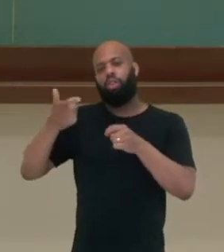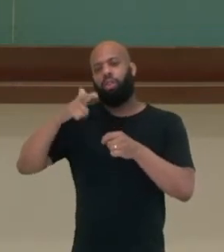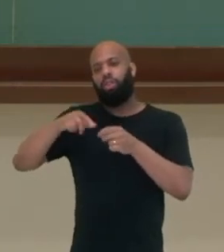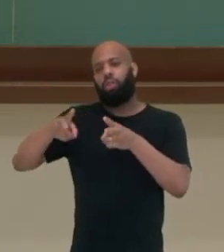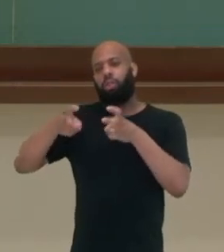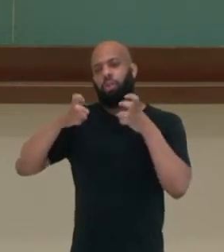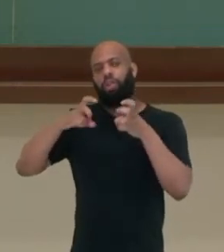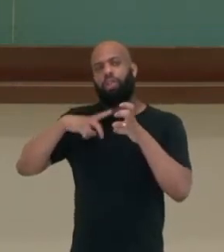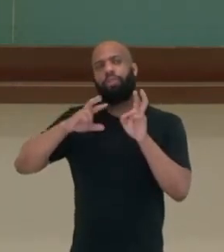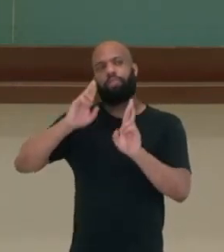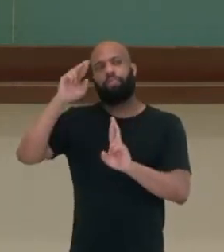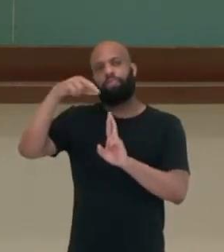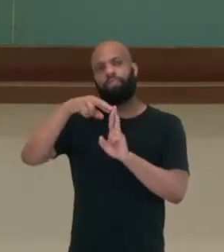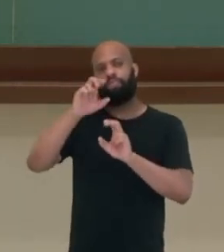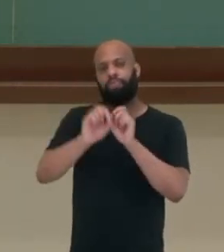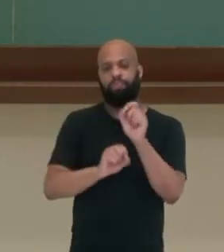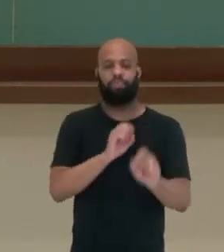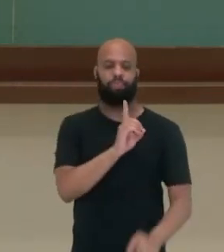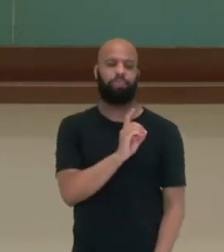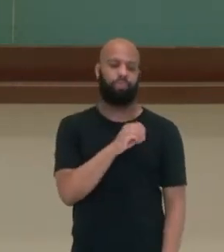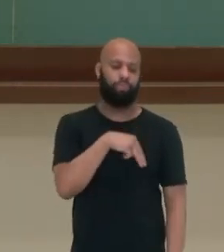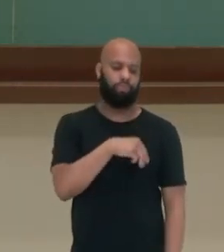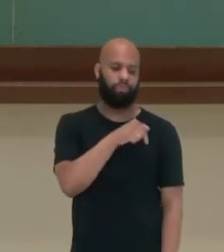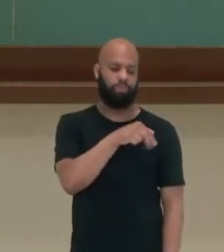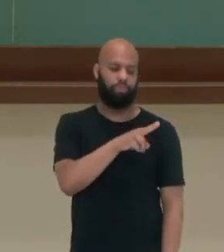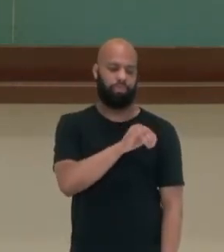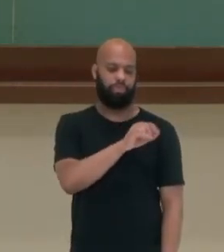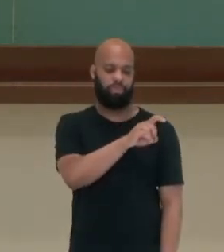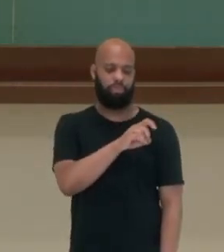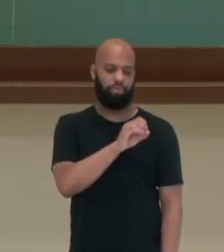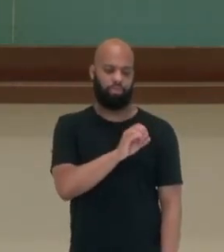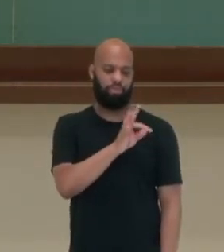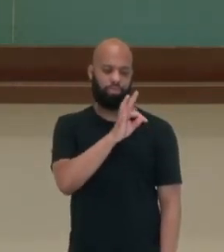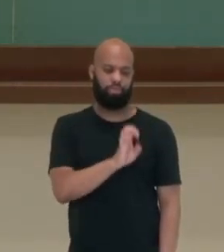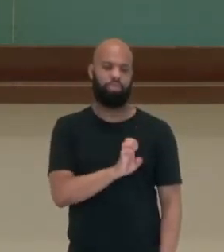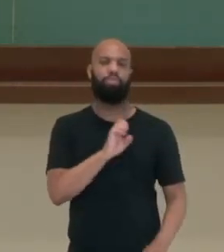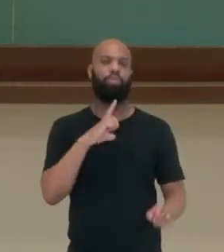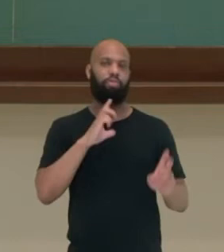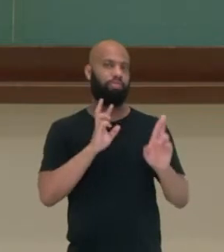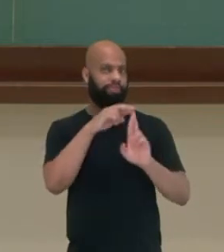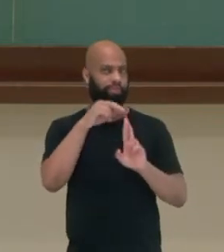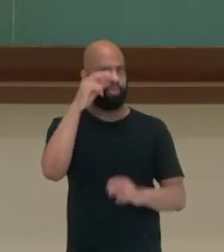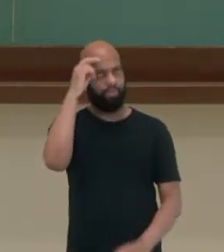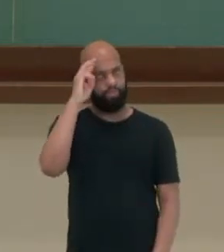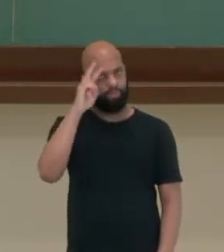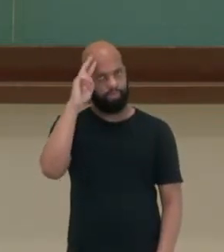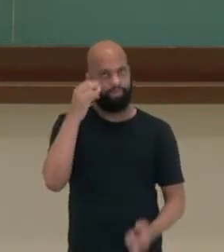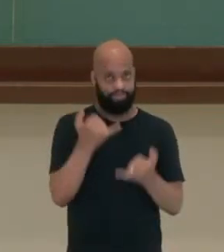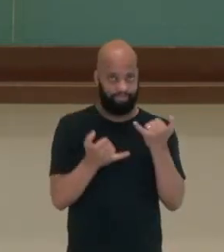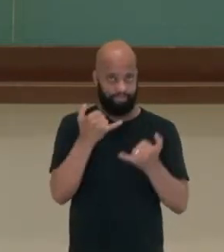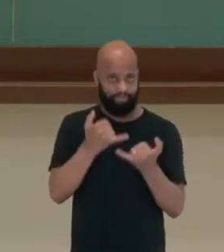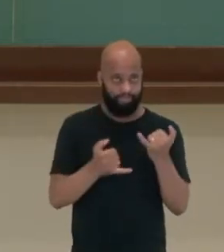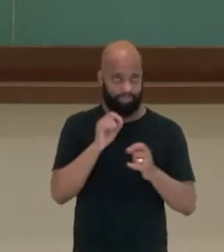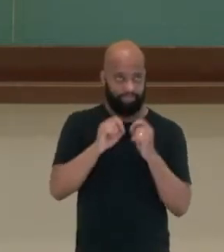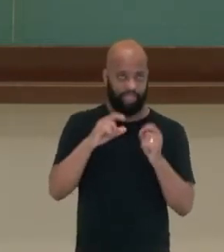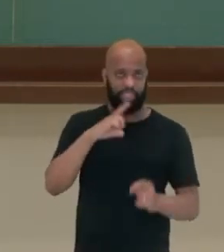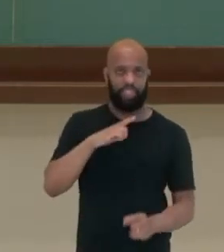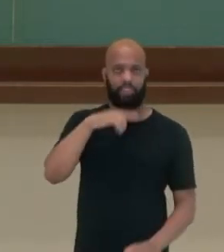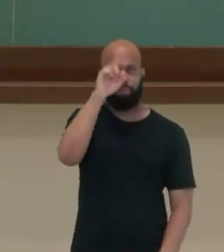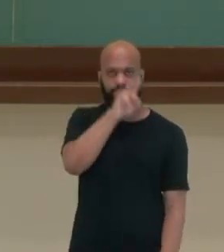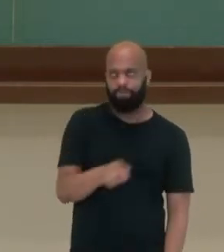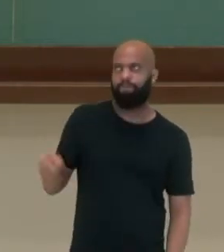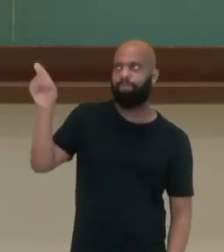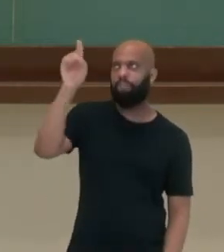tem passagens que lembram o quê? O que nos lembram? Não lembra um pouco o texto anterior, Don Quixote, a história dele, pelo